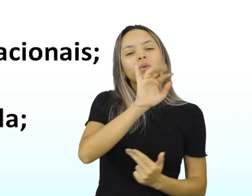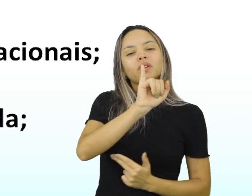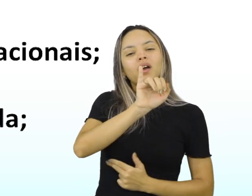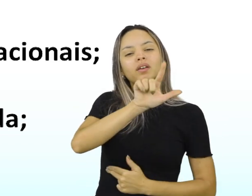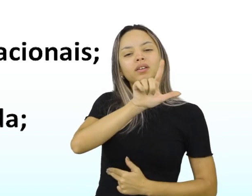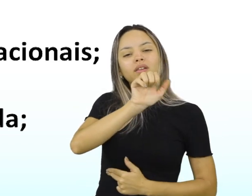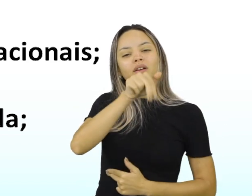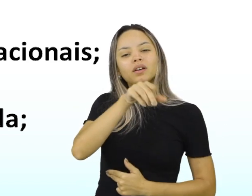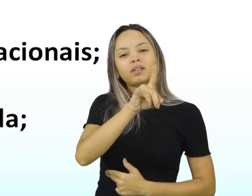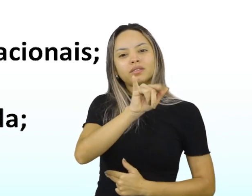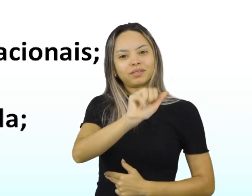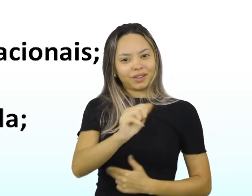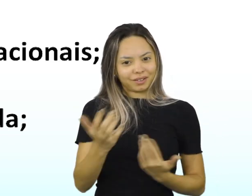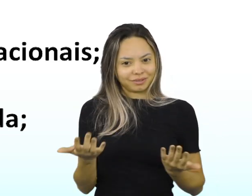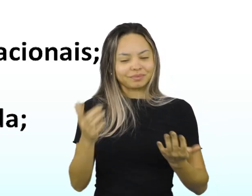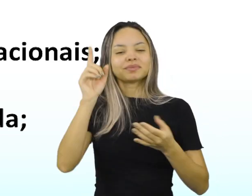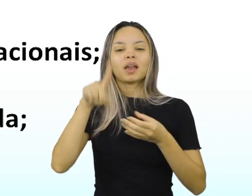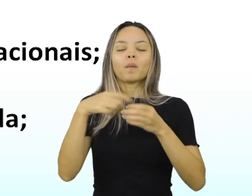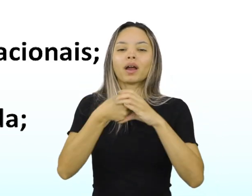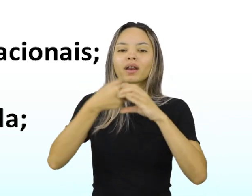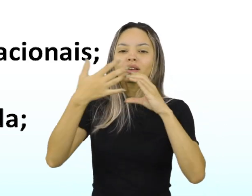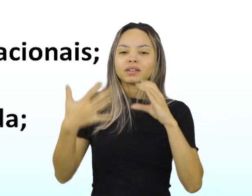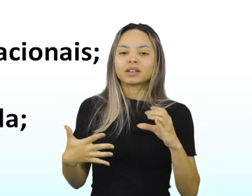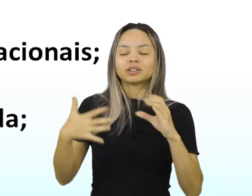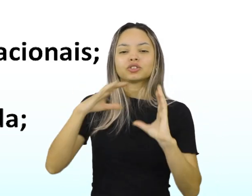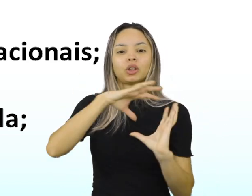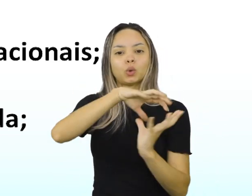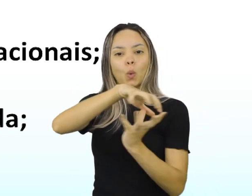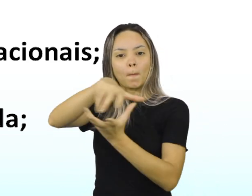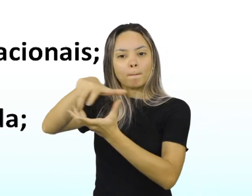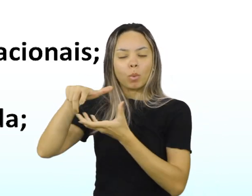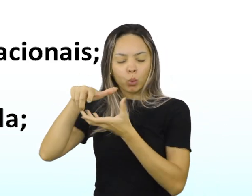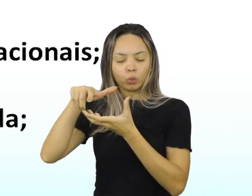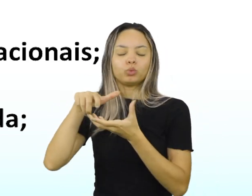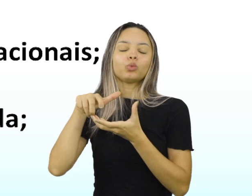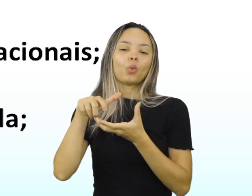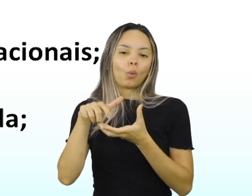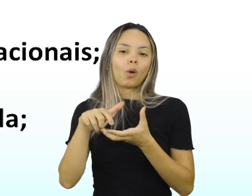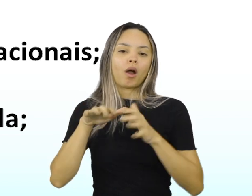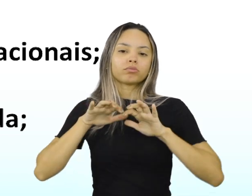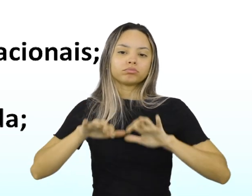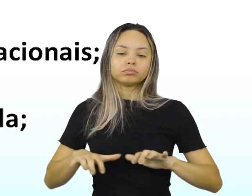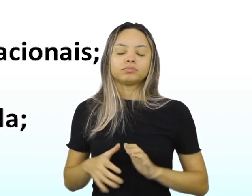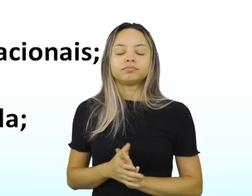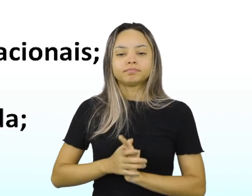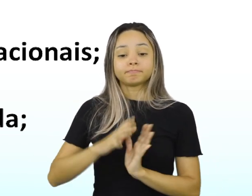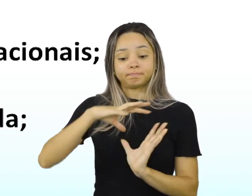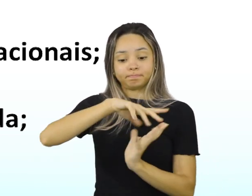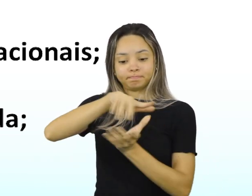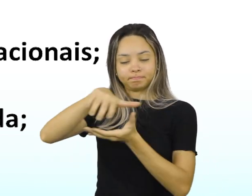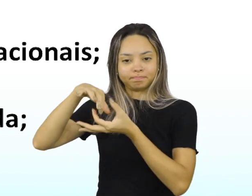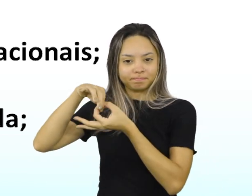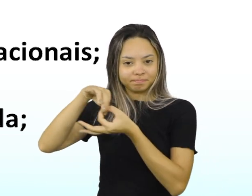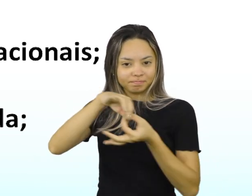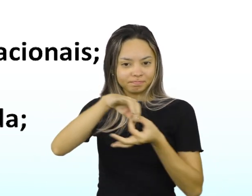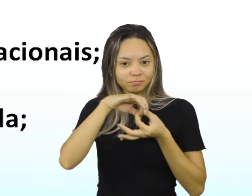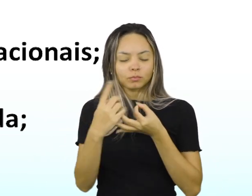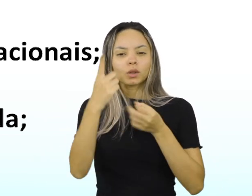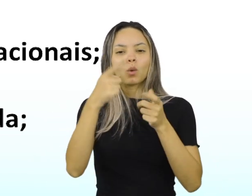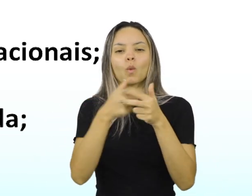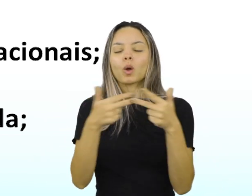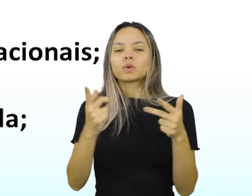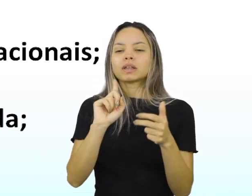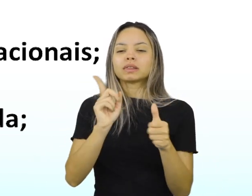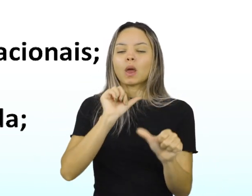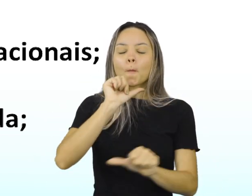Laos, na Tailândia ou algo desse tipo. Então isso é uma característica aí do mundo globalizado. Além disso, uma outra característica, ou